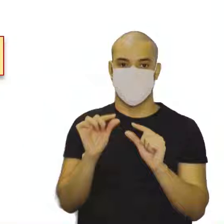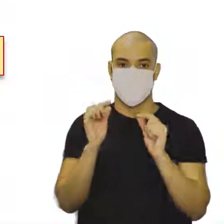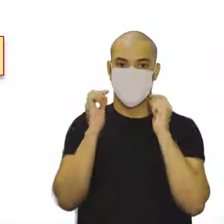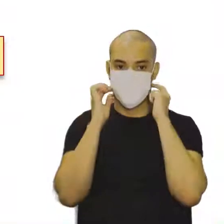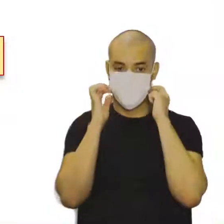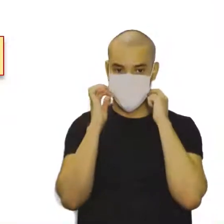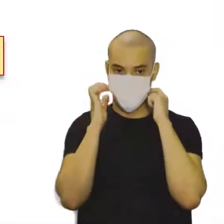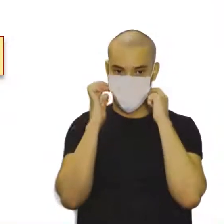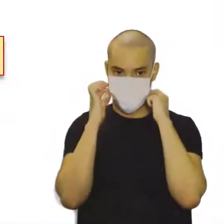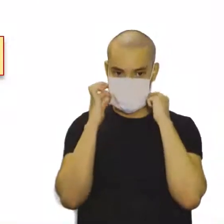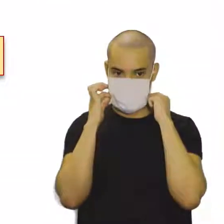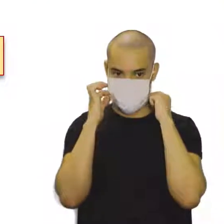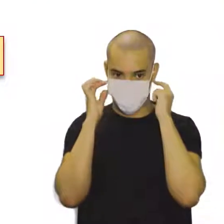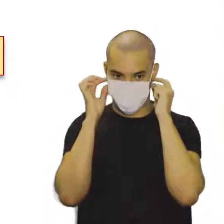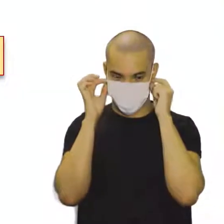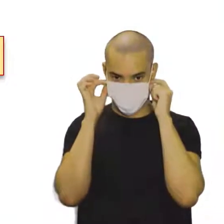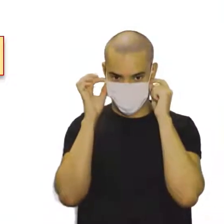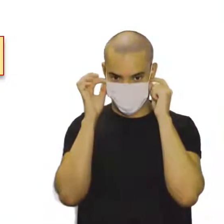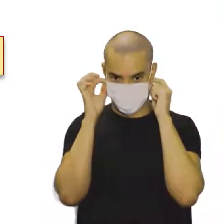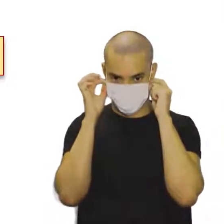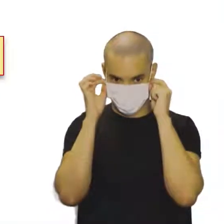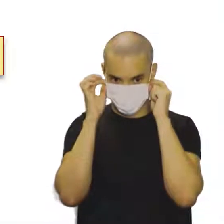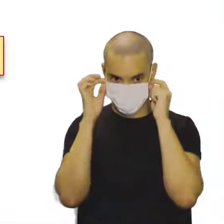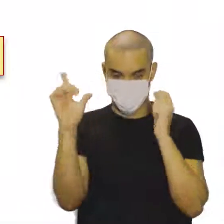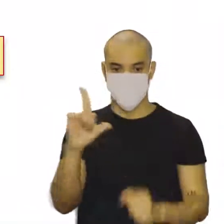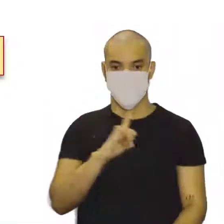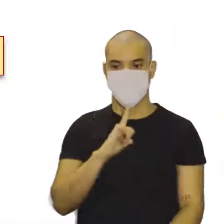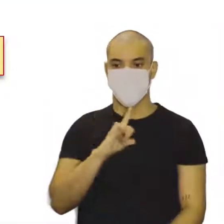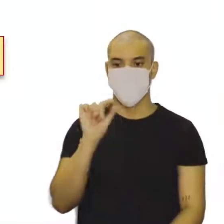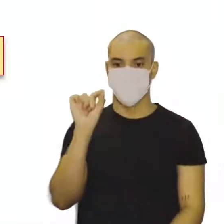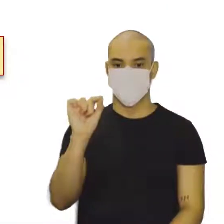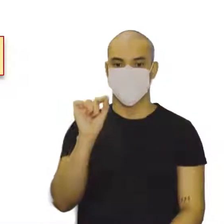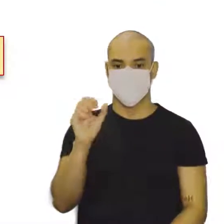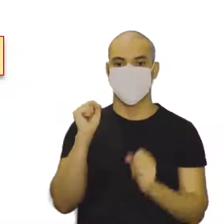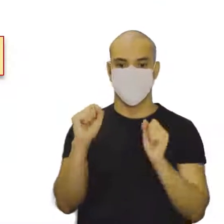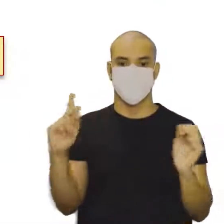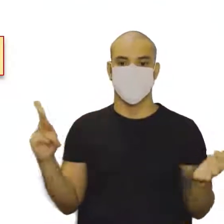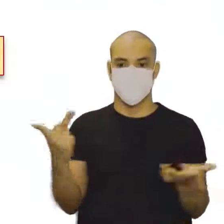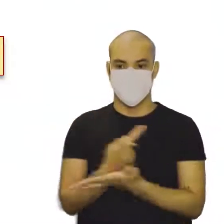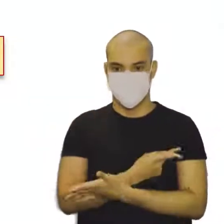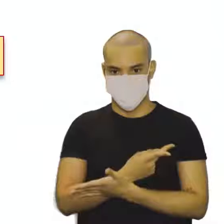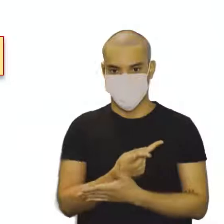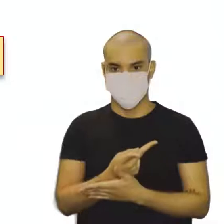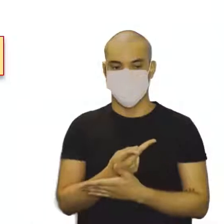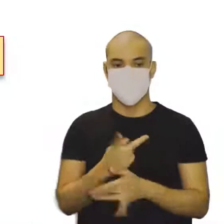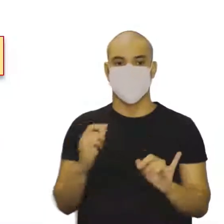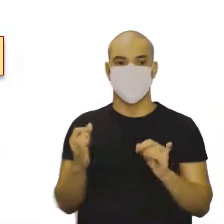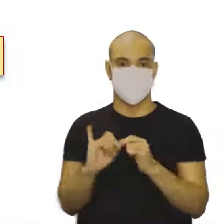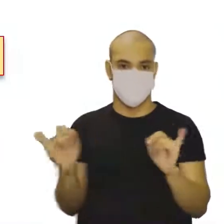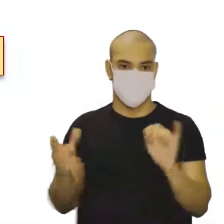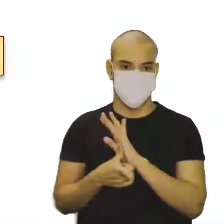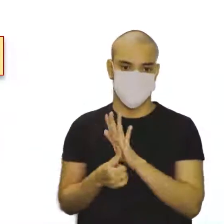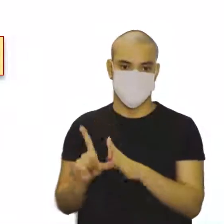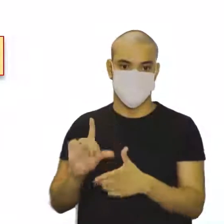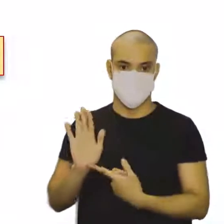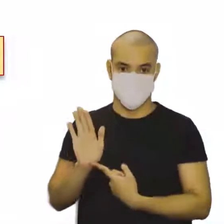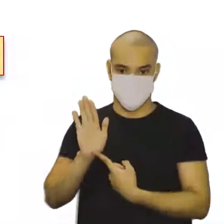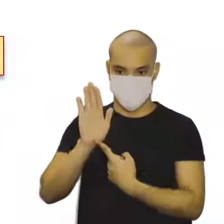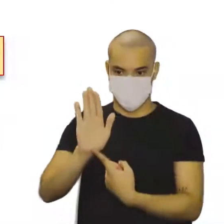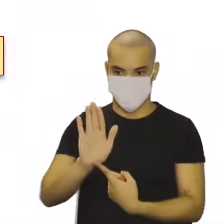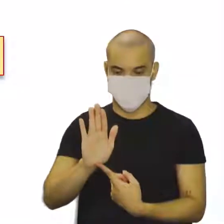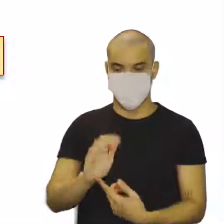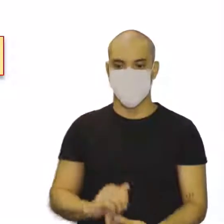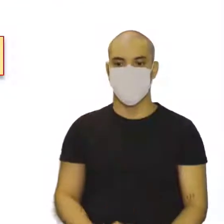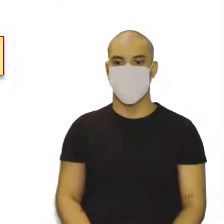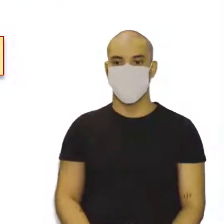diminuída, ok? Entendido isso? E eu vou ter aí a maior probabilidade de causar curto-circuito, que foi demonstrado naquela figura lá